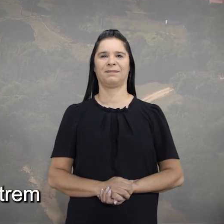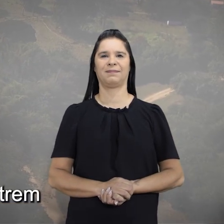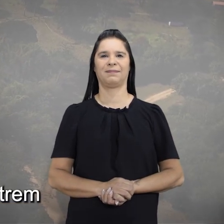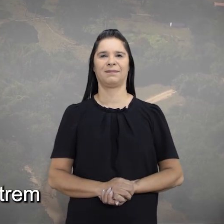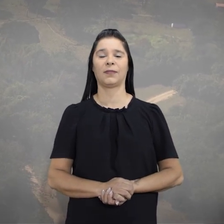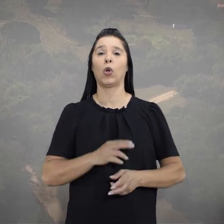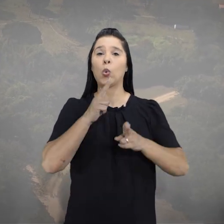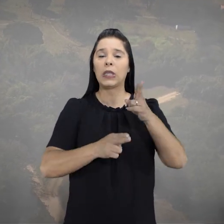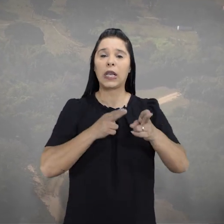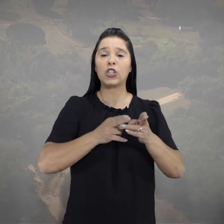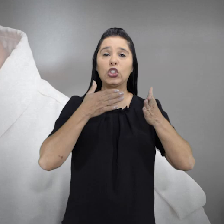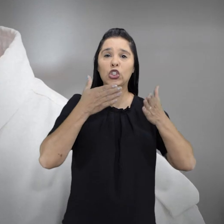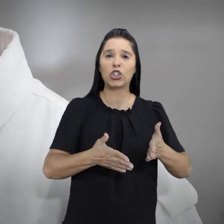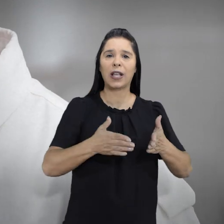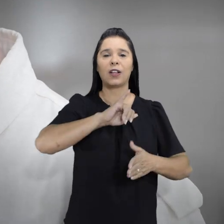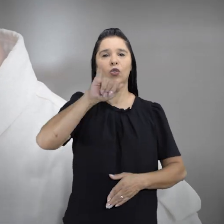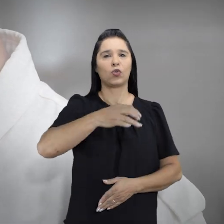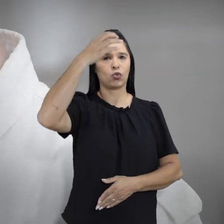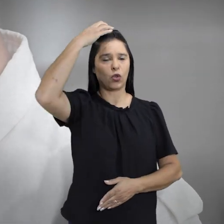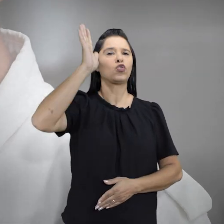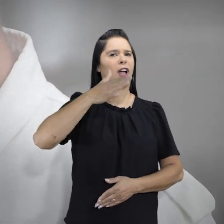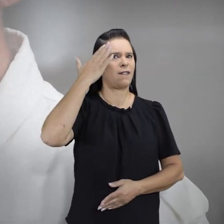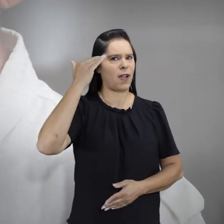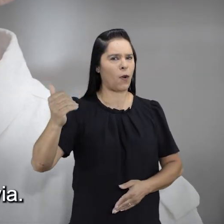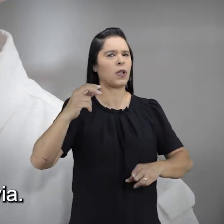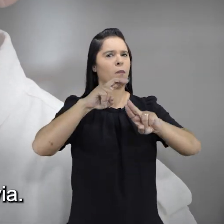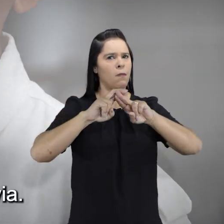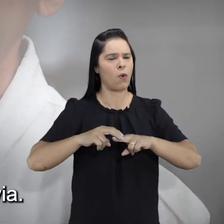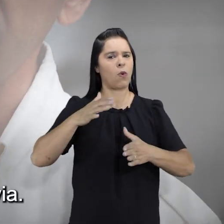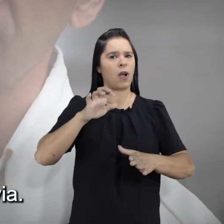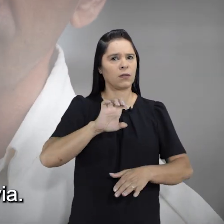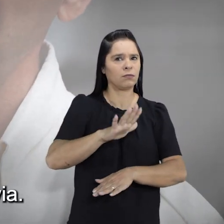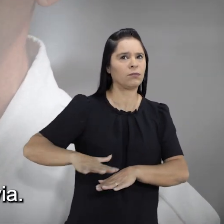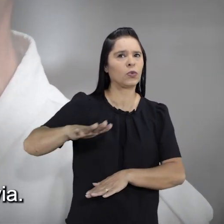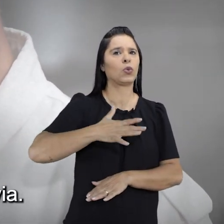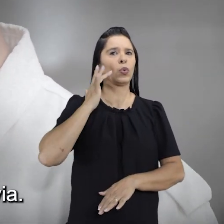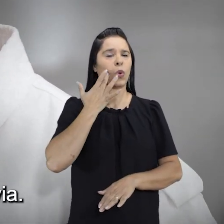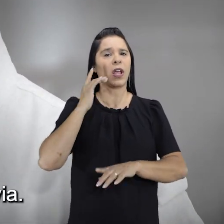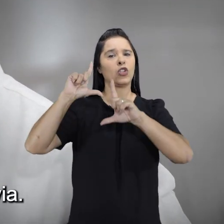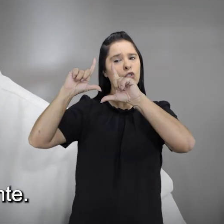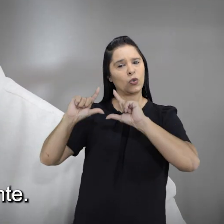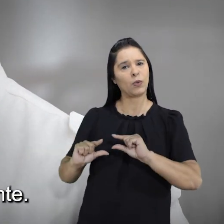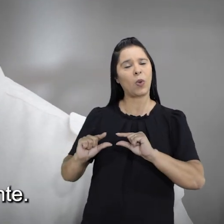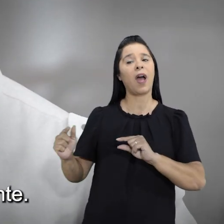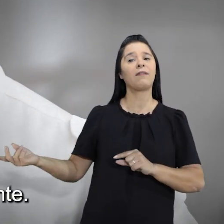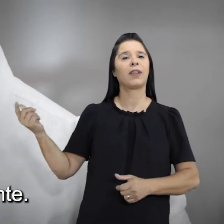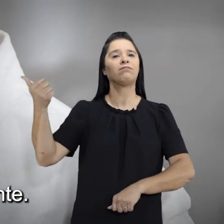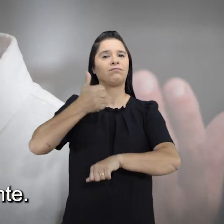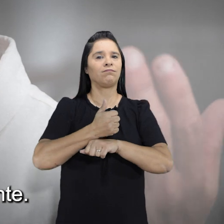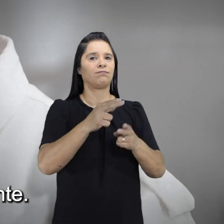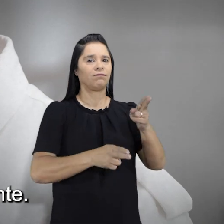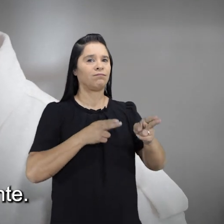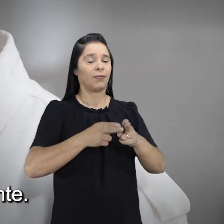Creio que a chegada do trem em São João del Rei já era assim, já foi famosa na época pelo Ciclo do Ouro, né? Só que depois da decadência do Ciclo do Ouro, aí veio a ferrovia, eu creio que deve